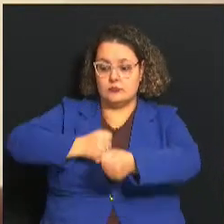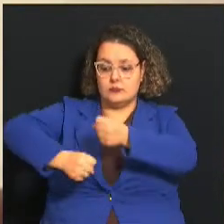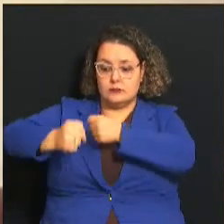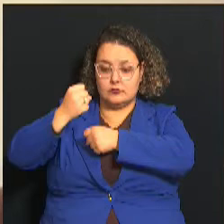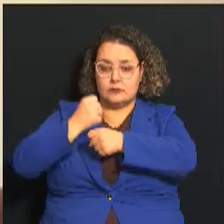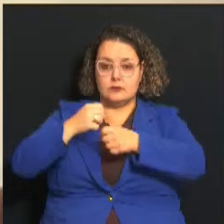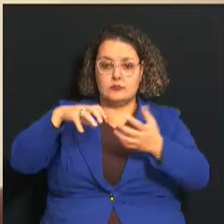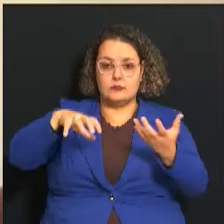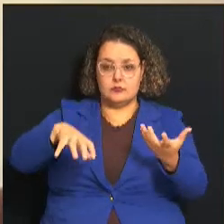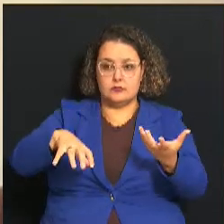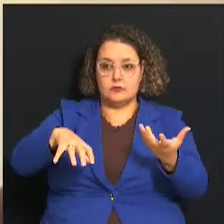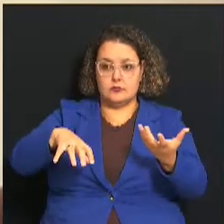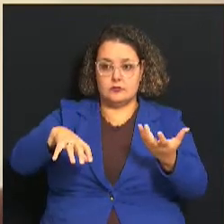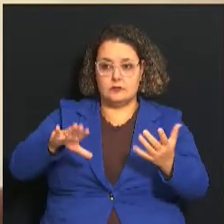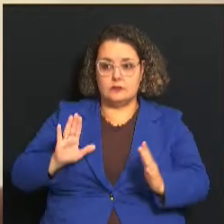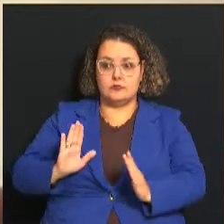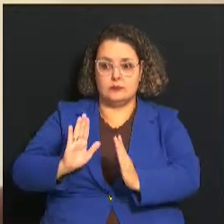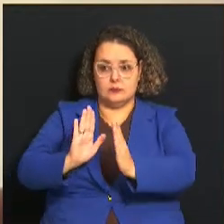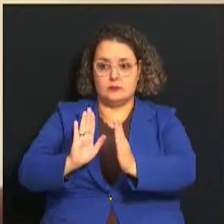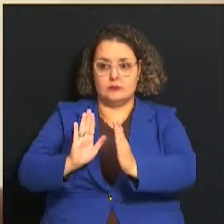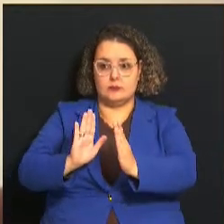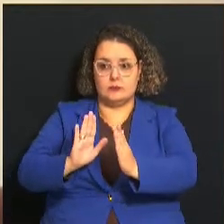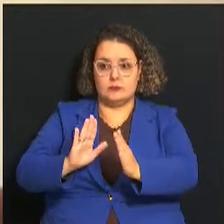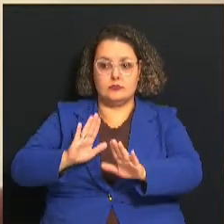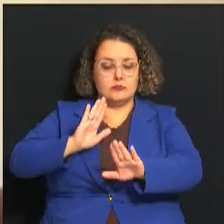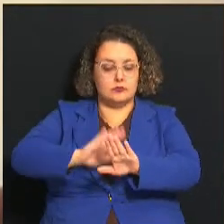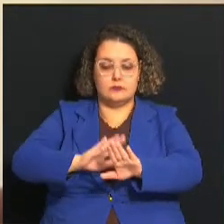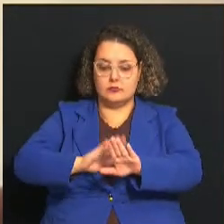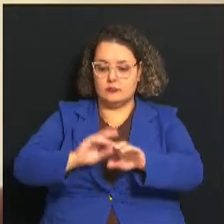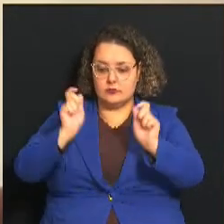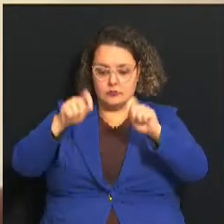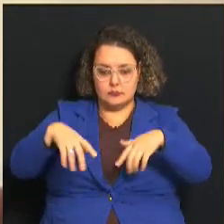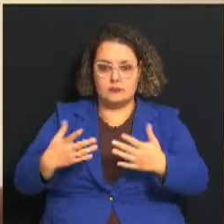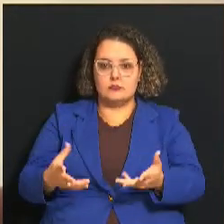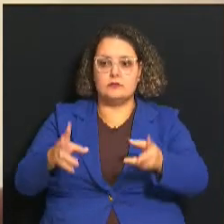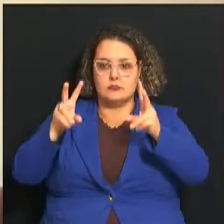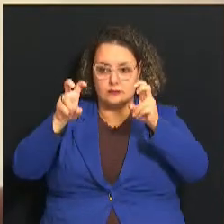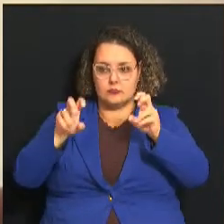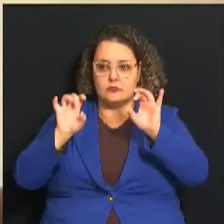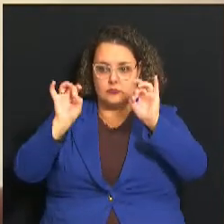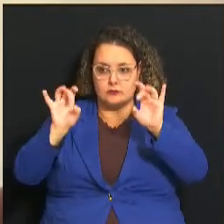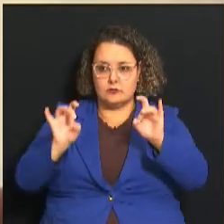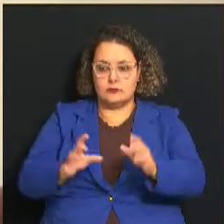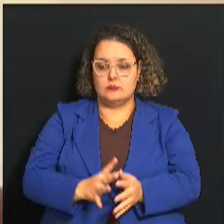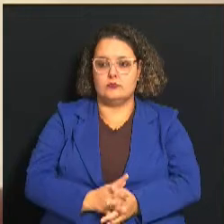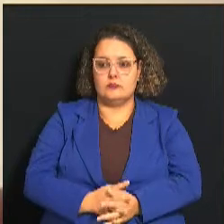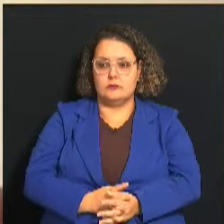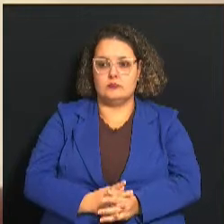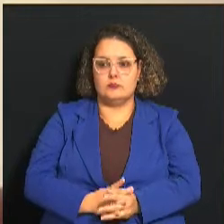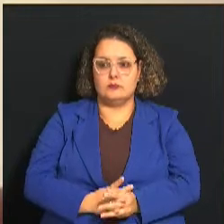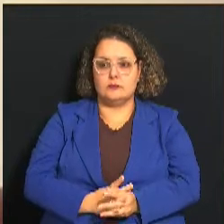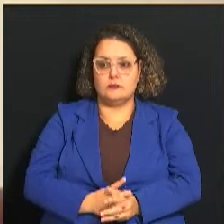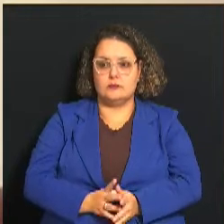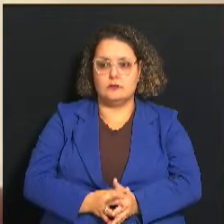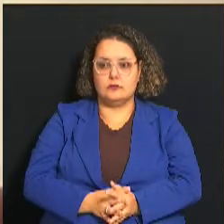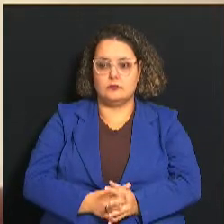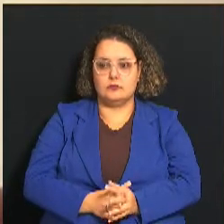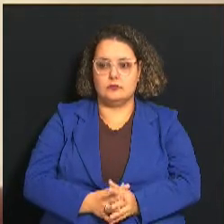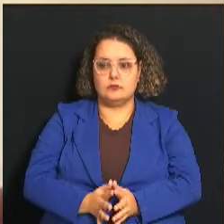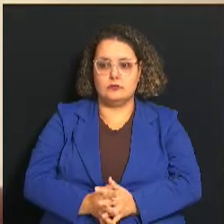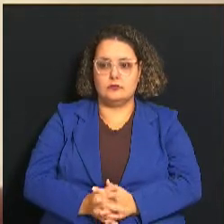essa frente funcionou com essa temática específica. E o que ela